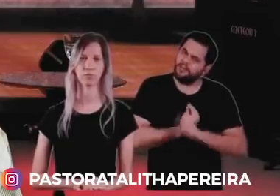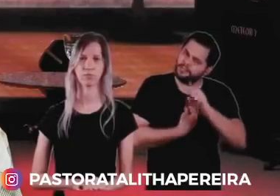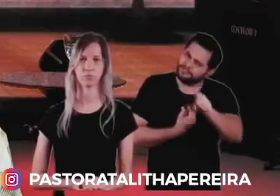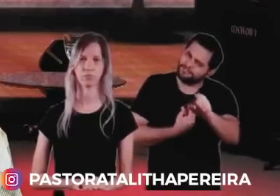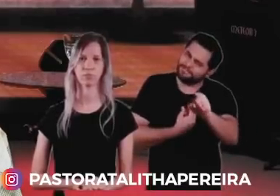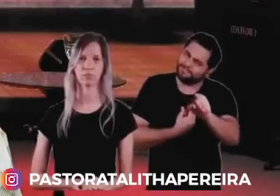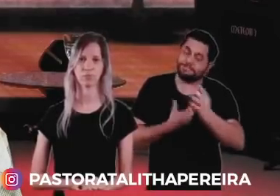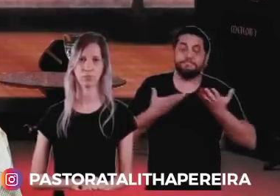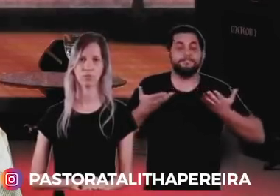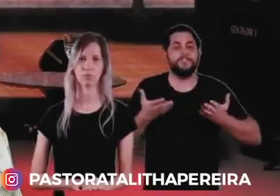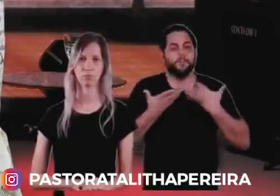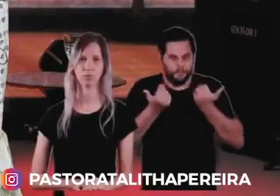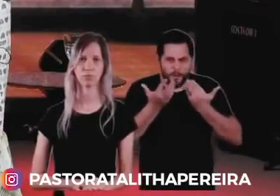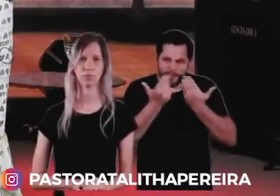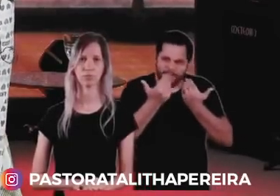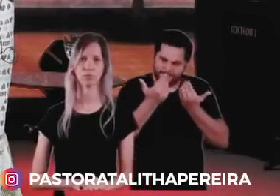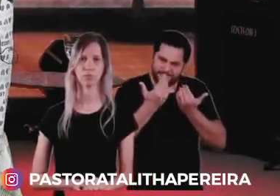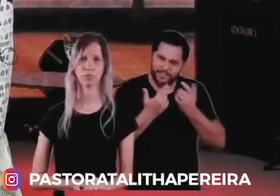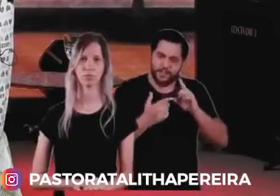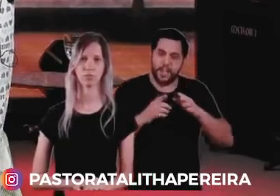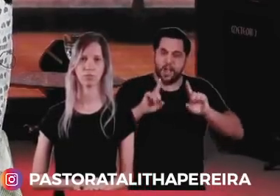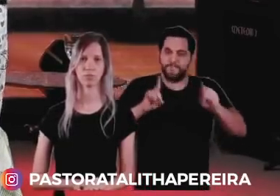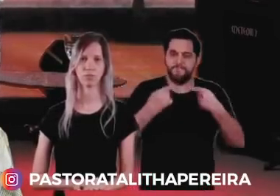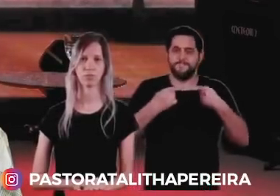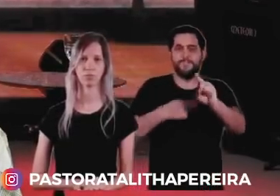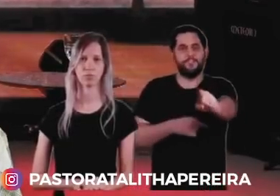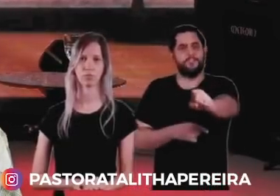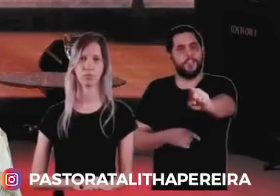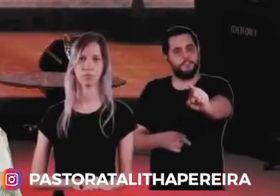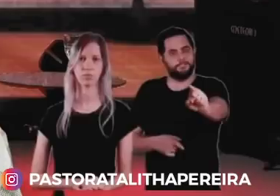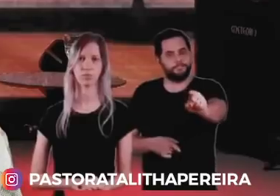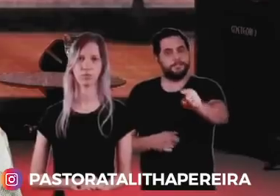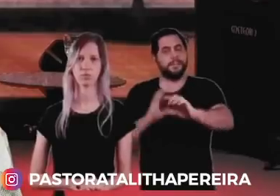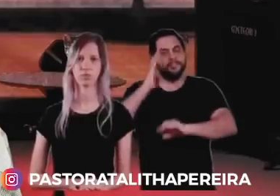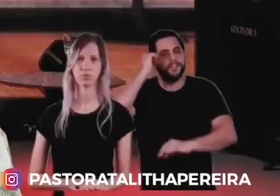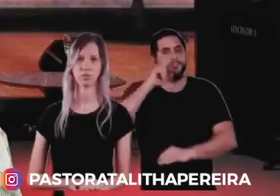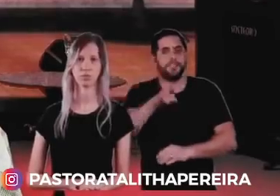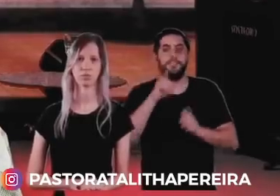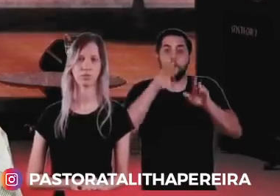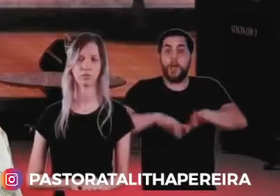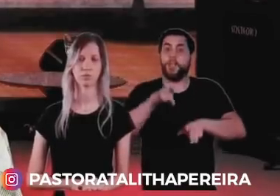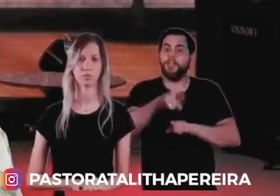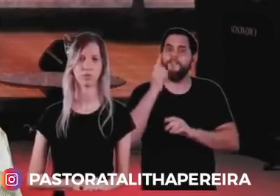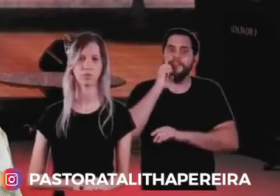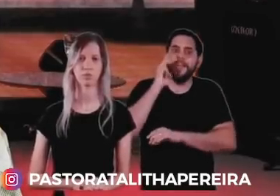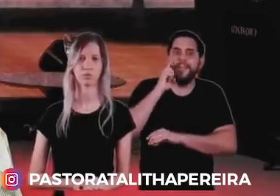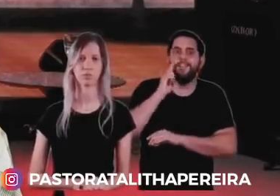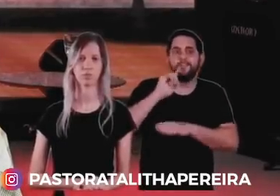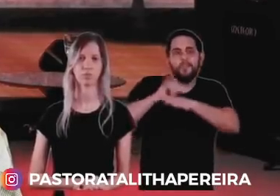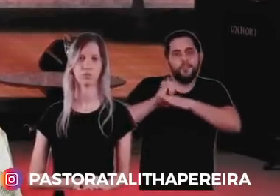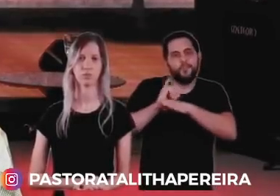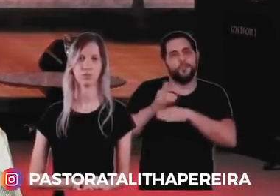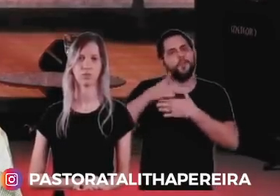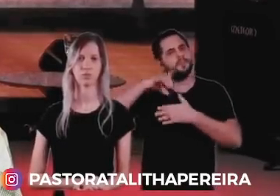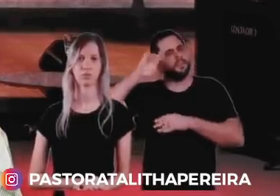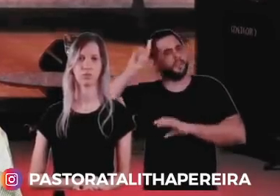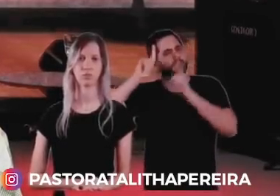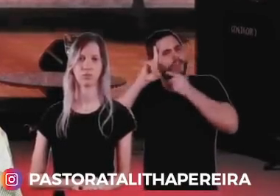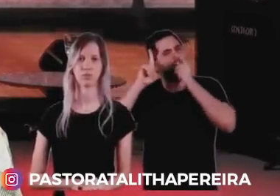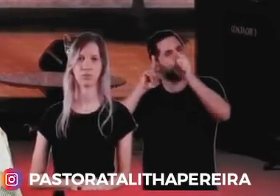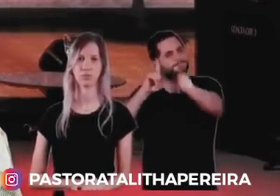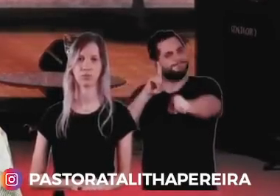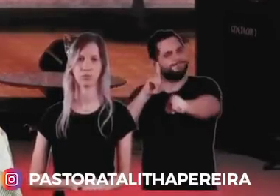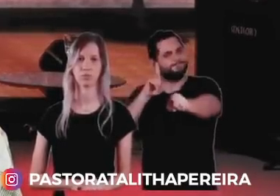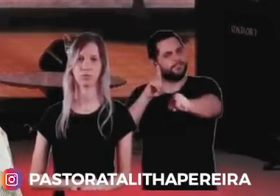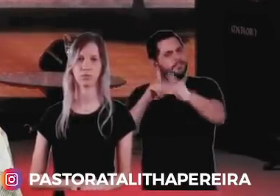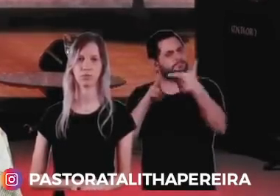coração. Então vamos lá. Vou fazer esse desafio. E eu tenho certeza que se você ficou até agora escutando algo da parte de Deus, se você